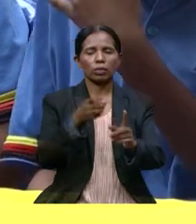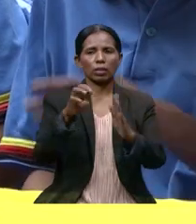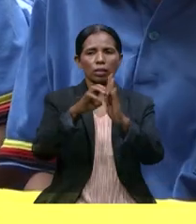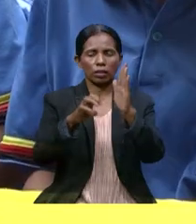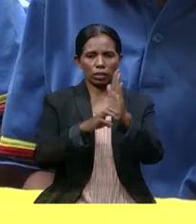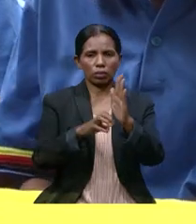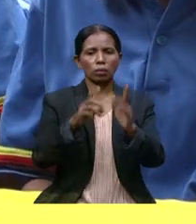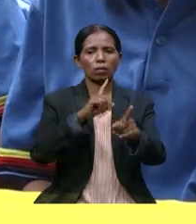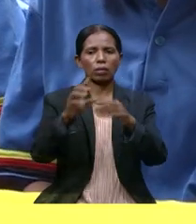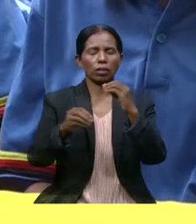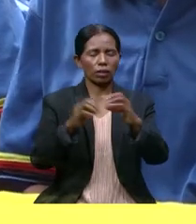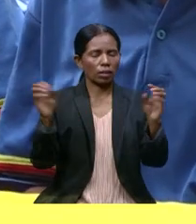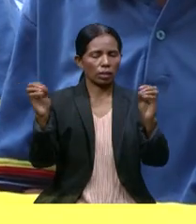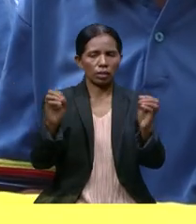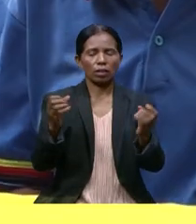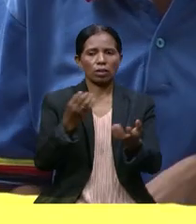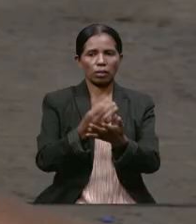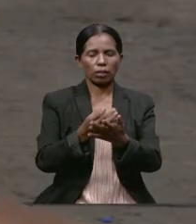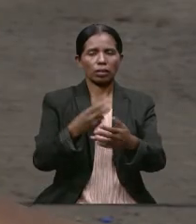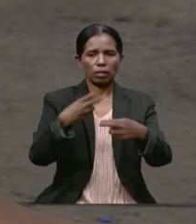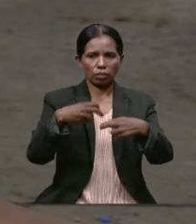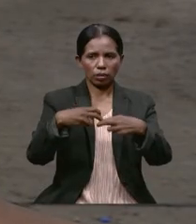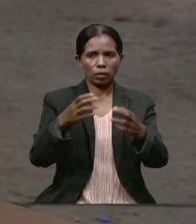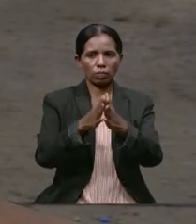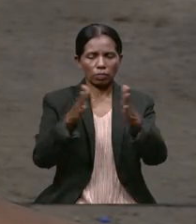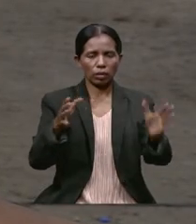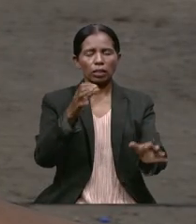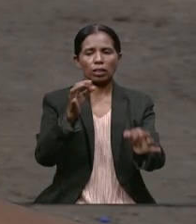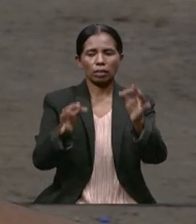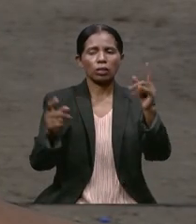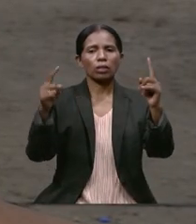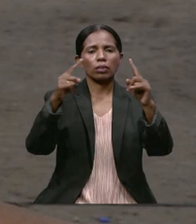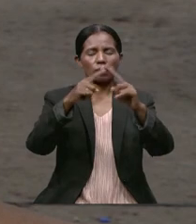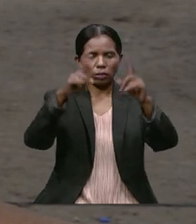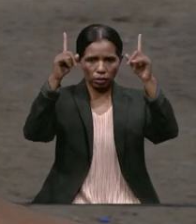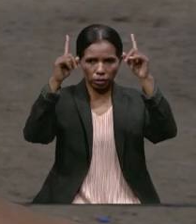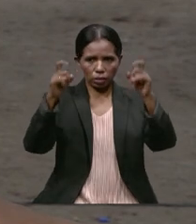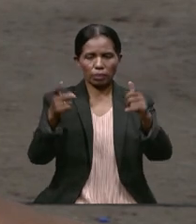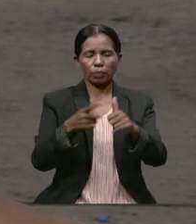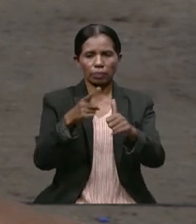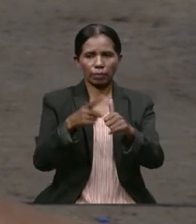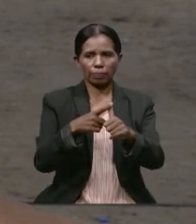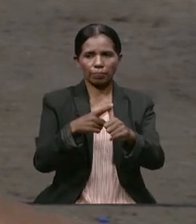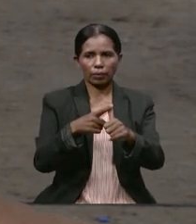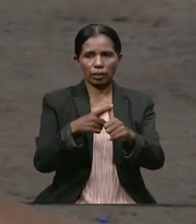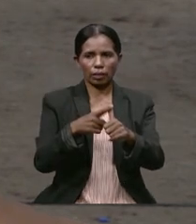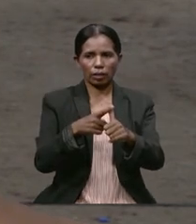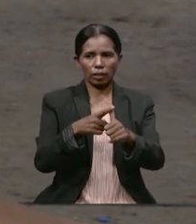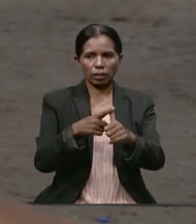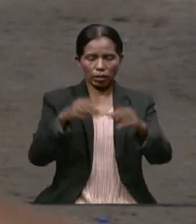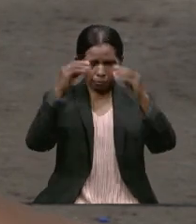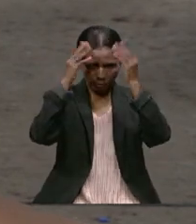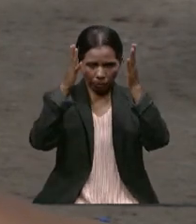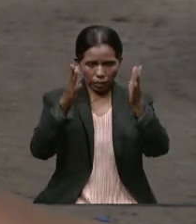den katak ne la iha antang failan subarak ma quando to exame primeiro ma kasliu ma